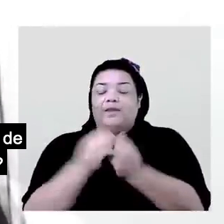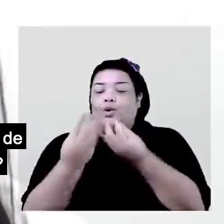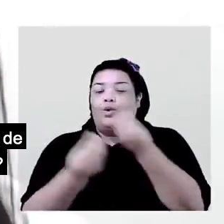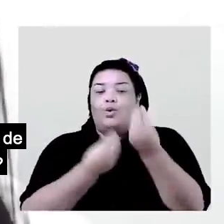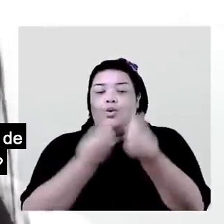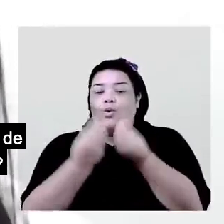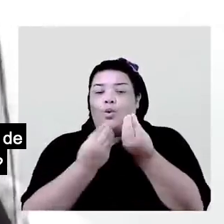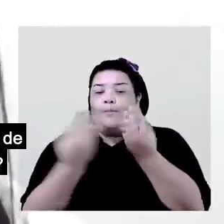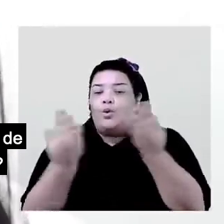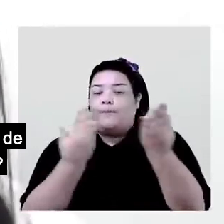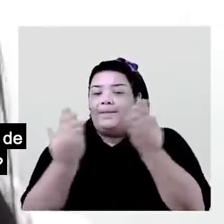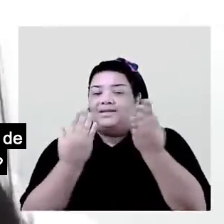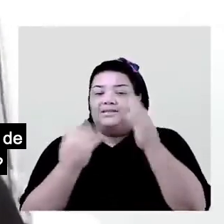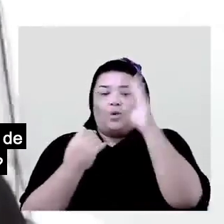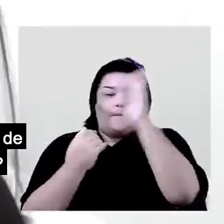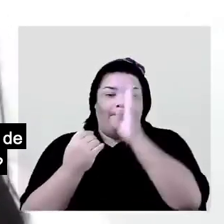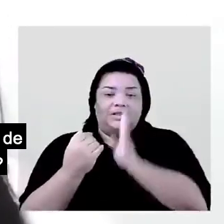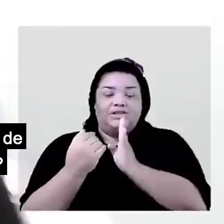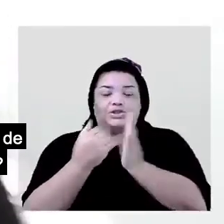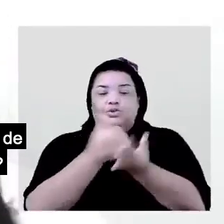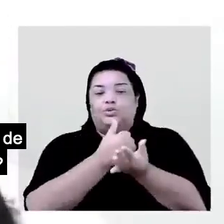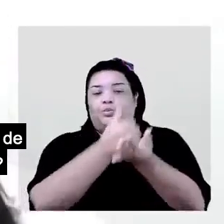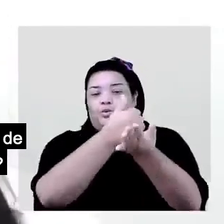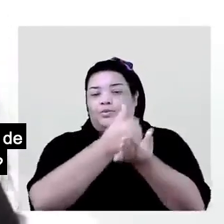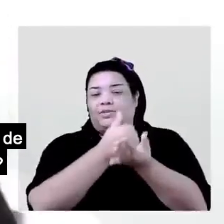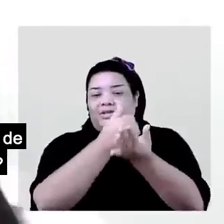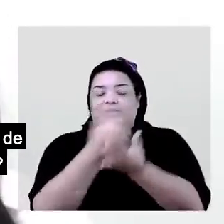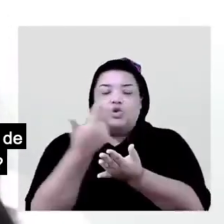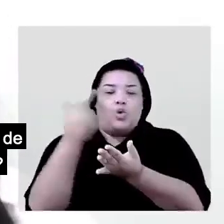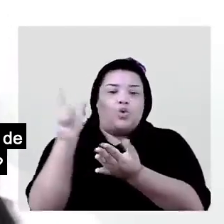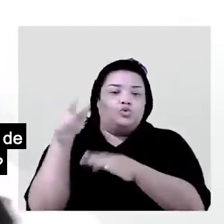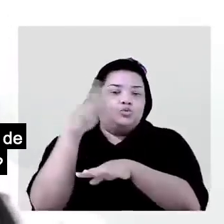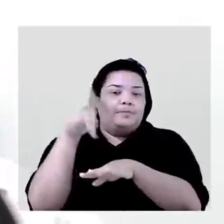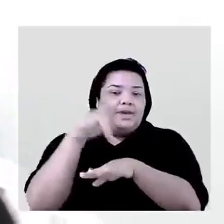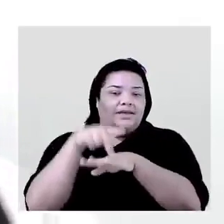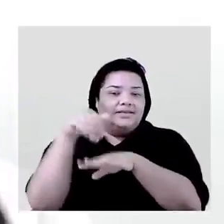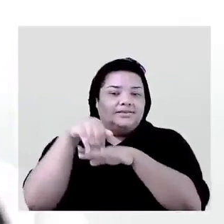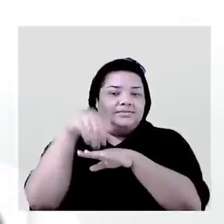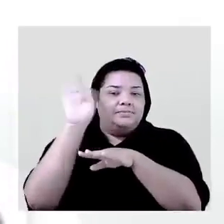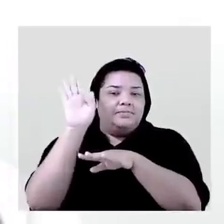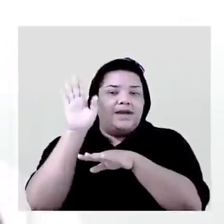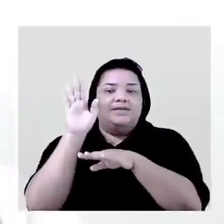em termos de mobilidade urbana com outros países mais desenvolvidos?